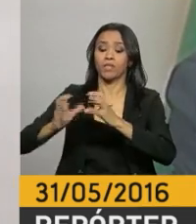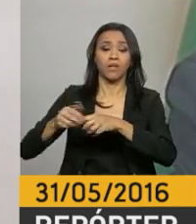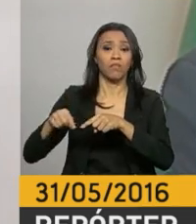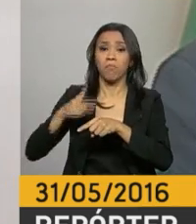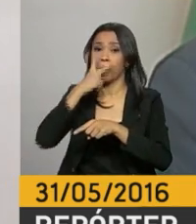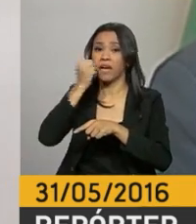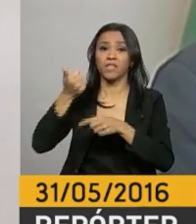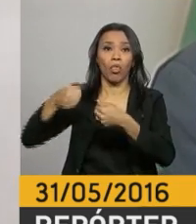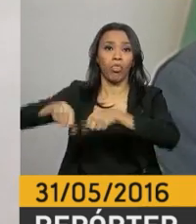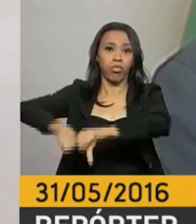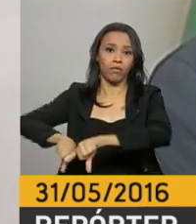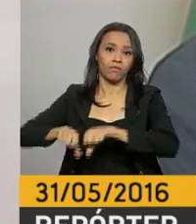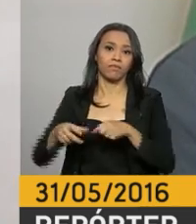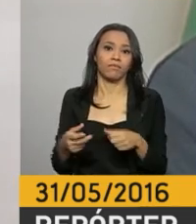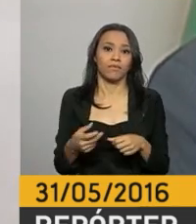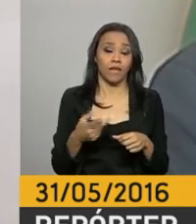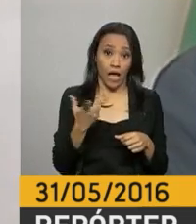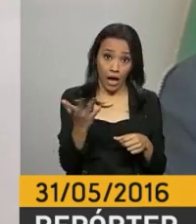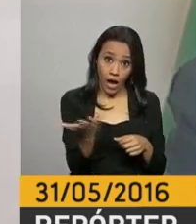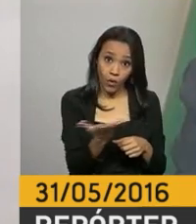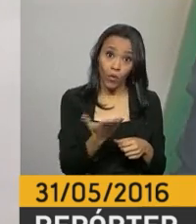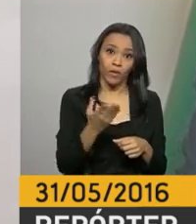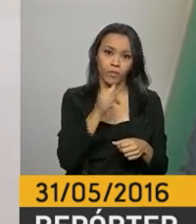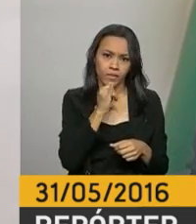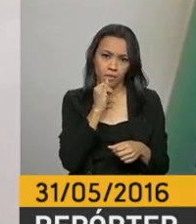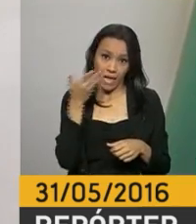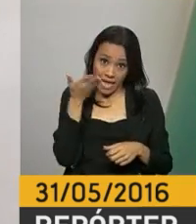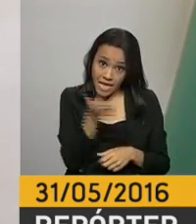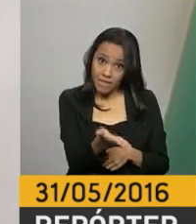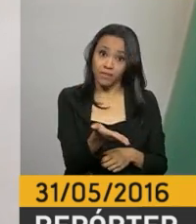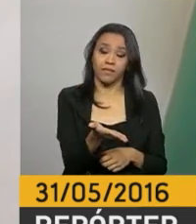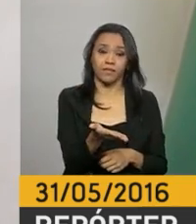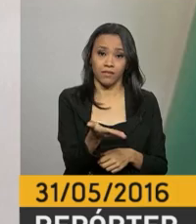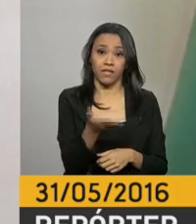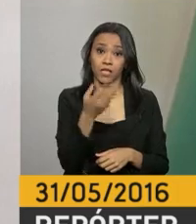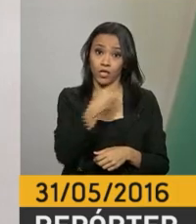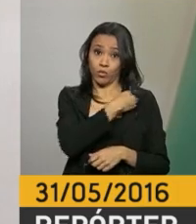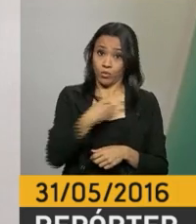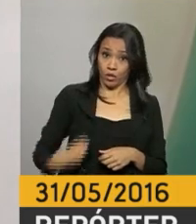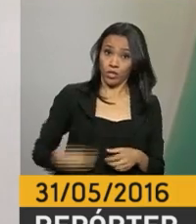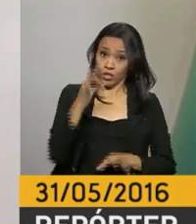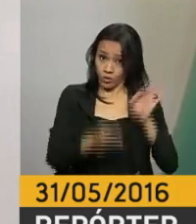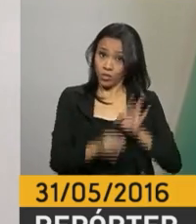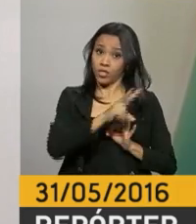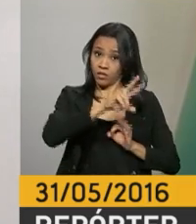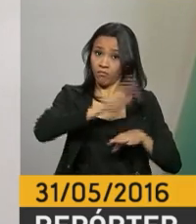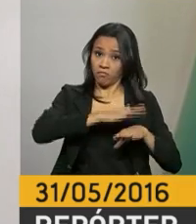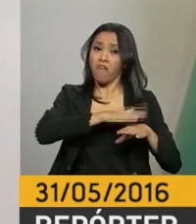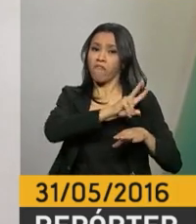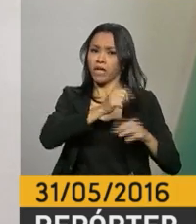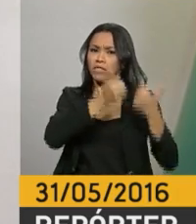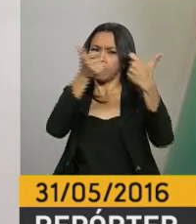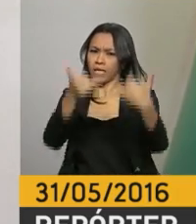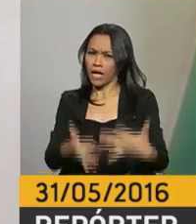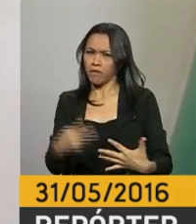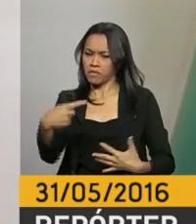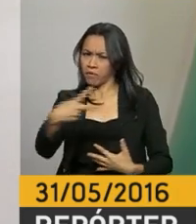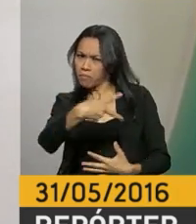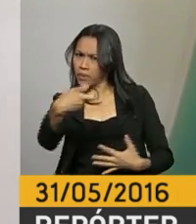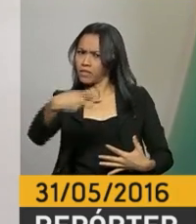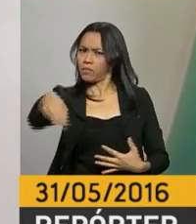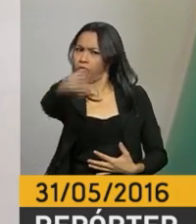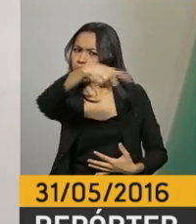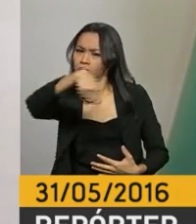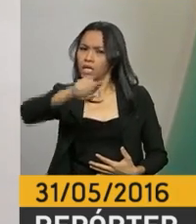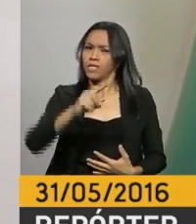Não é? Quando você toma gestos concretos, como este que o senhor ministro da Justiça irá apontar, os senhores verificam que, desde logo,